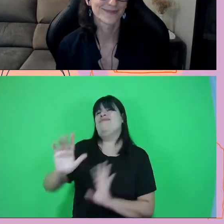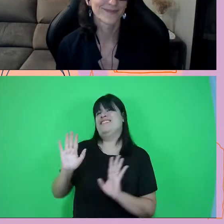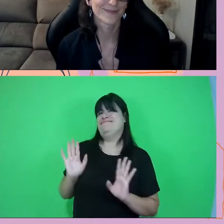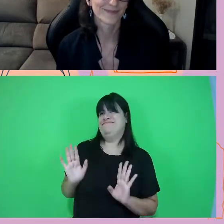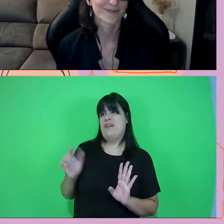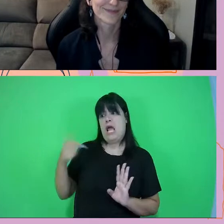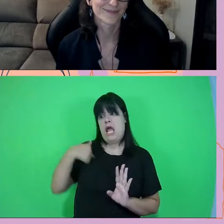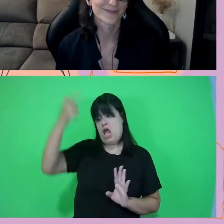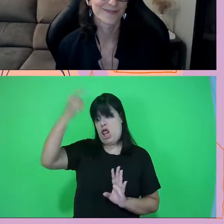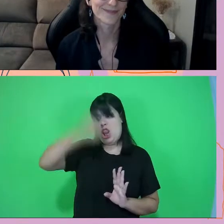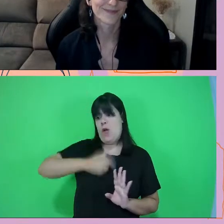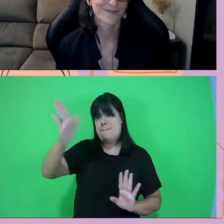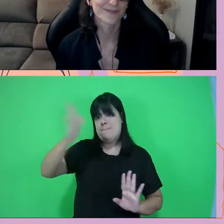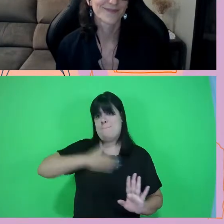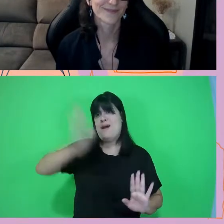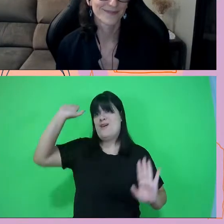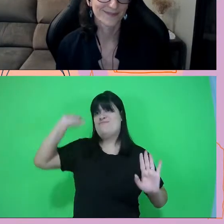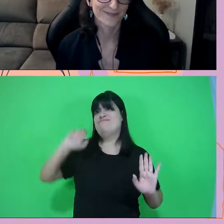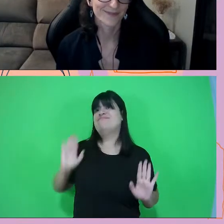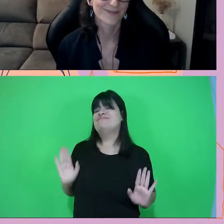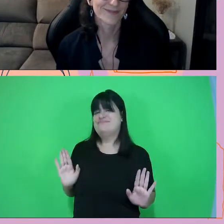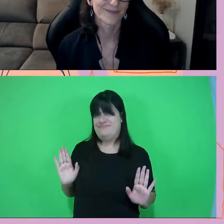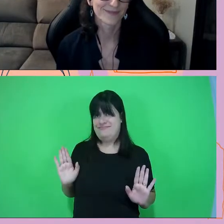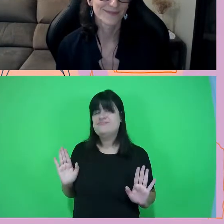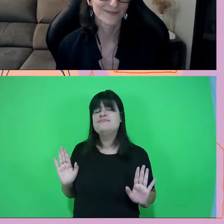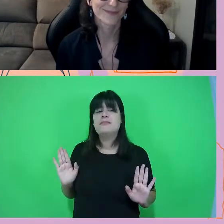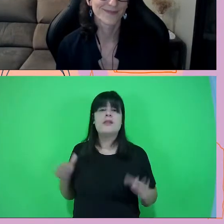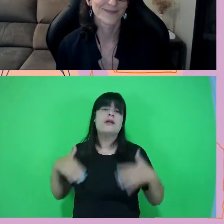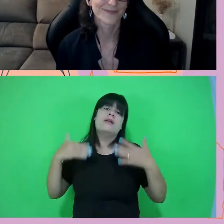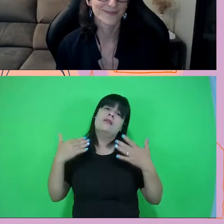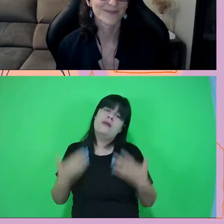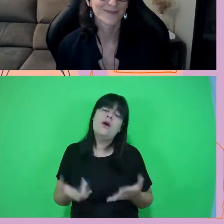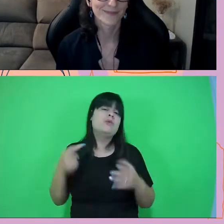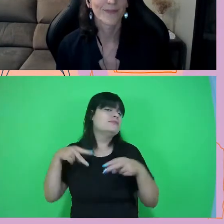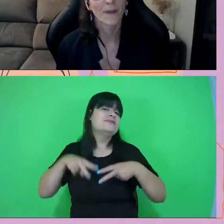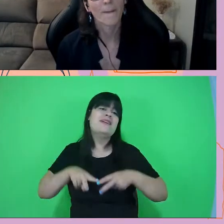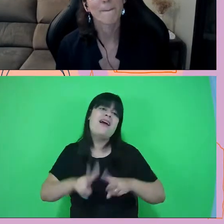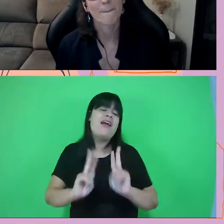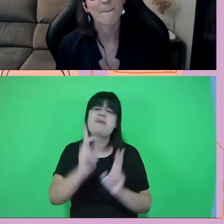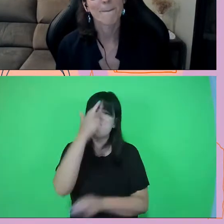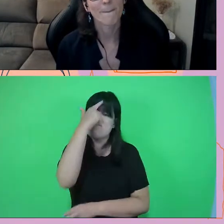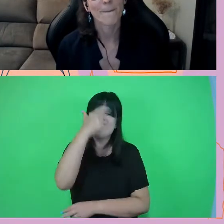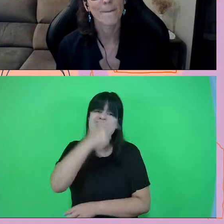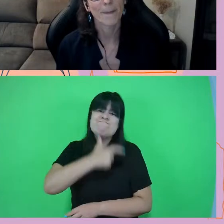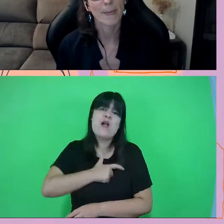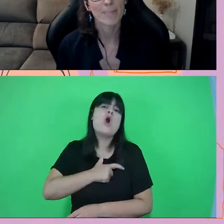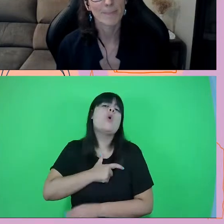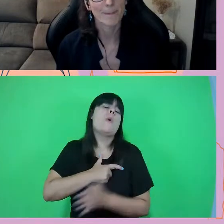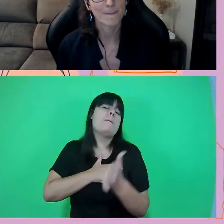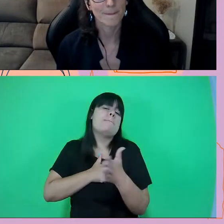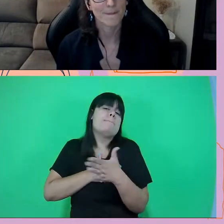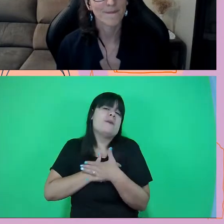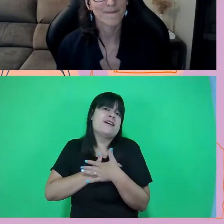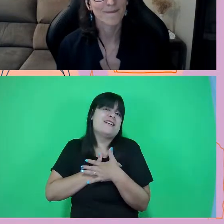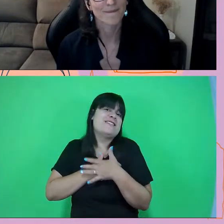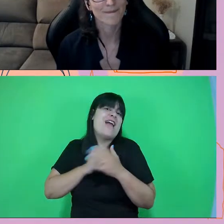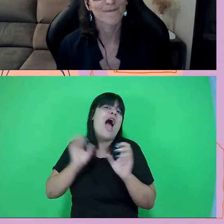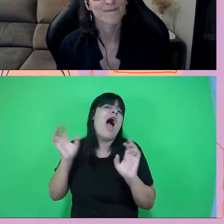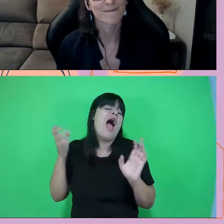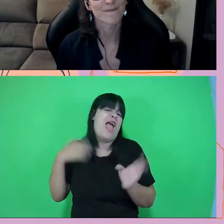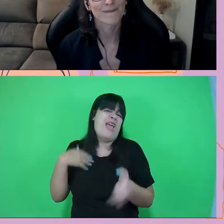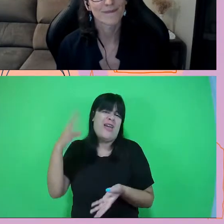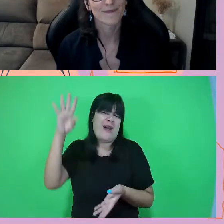sou eu tenho a minha personalidade. É, então, eu sempre tive essa personalidade, né, um pouco rebelde,